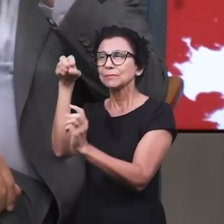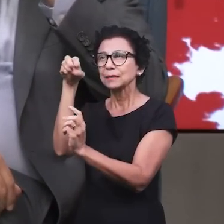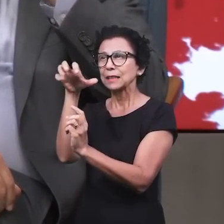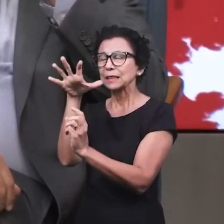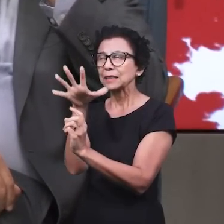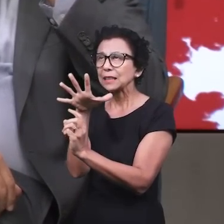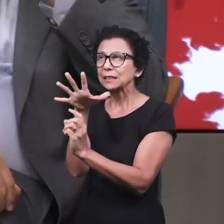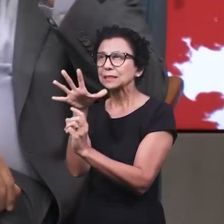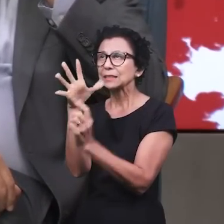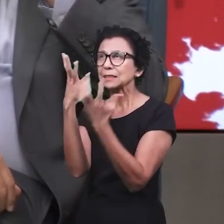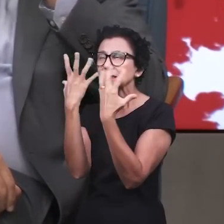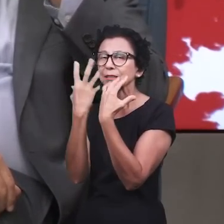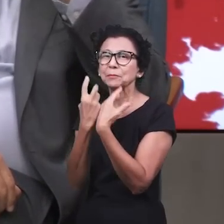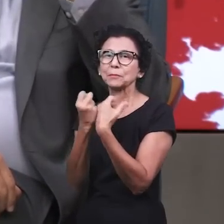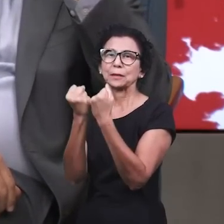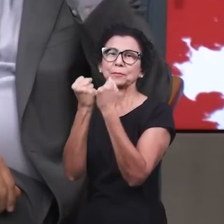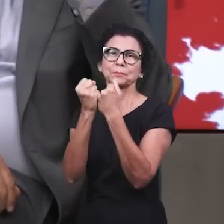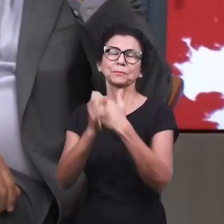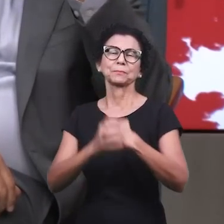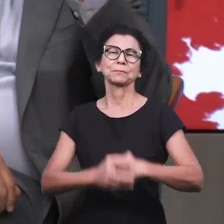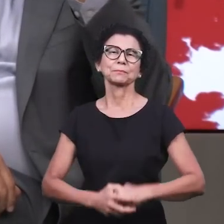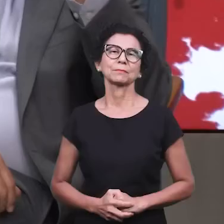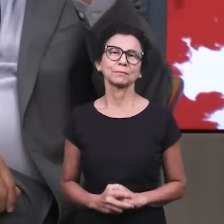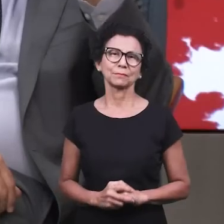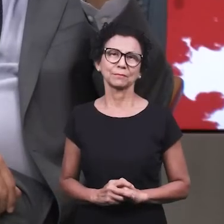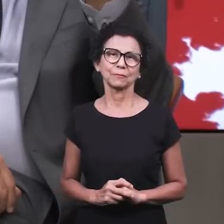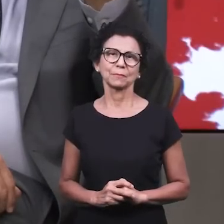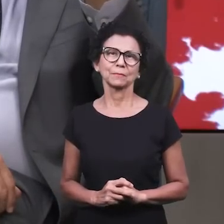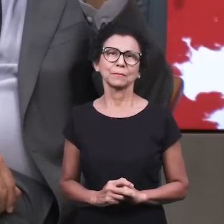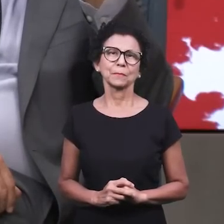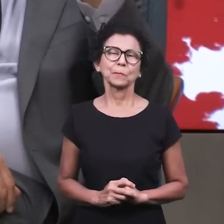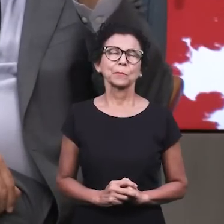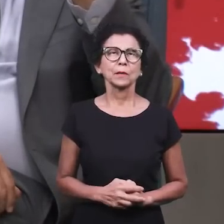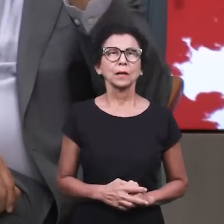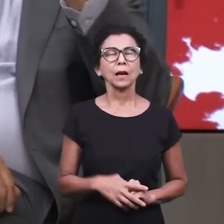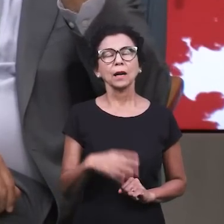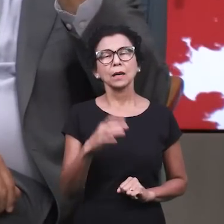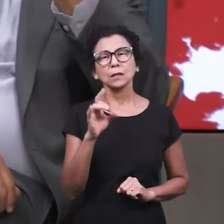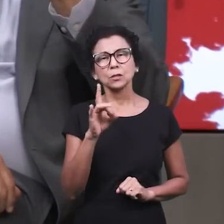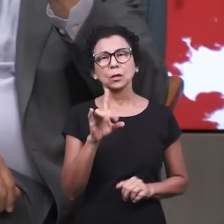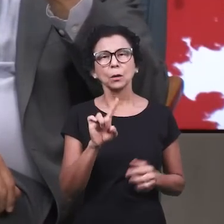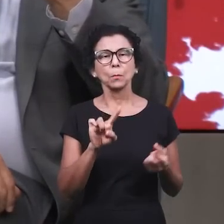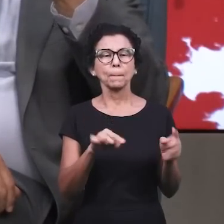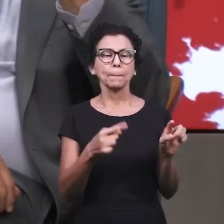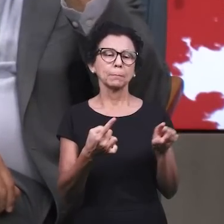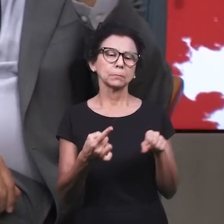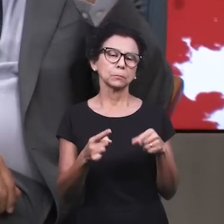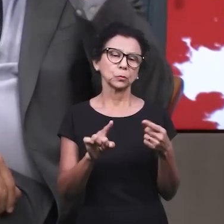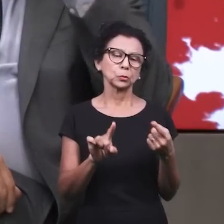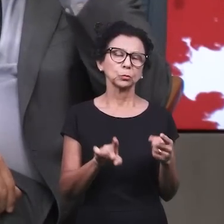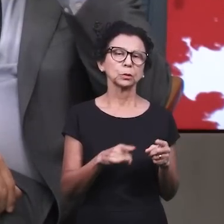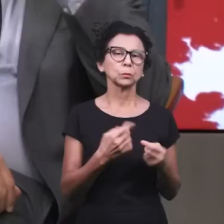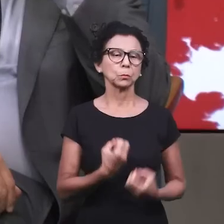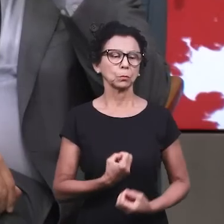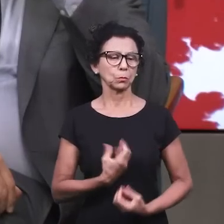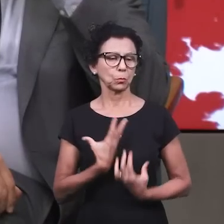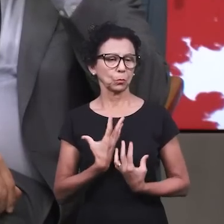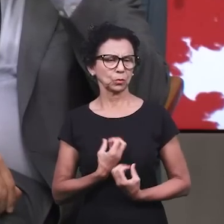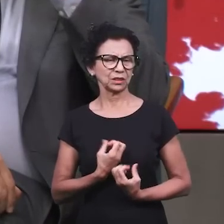ele não é simplesmente através de uma música ou de uma